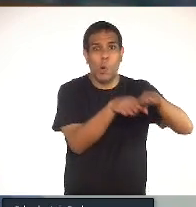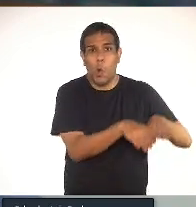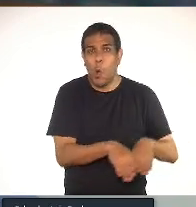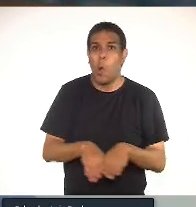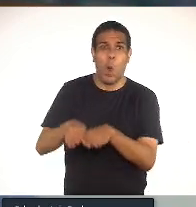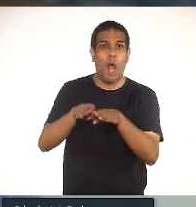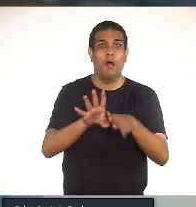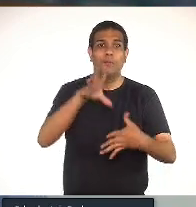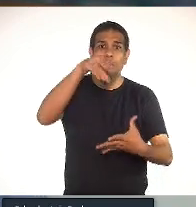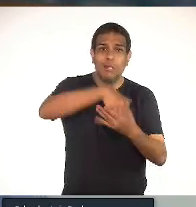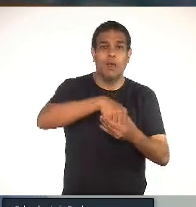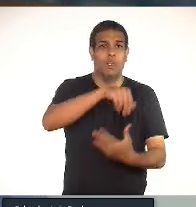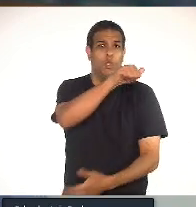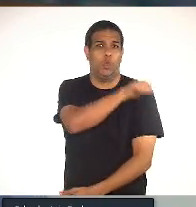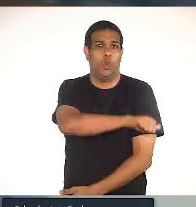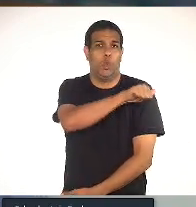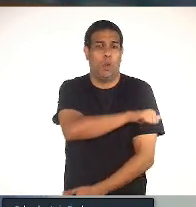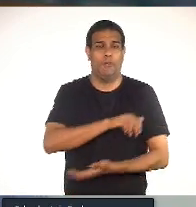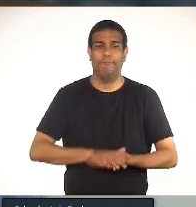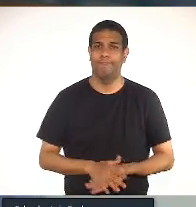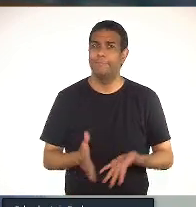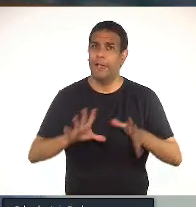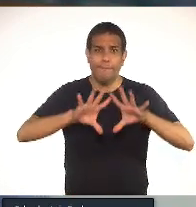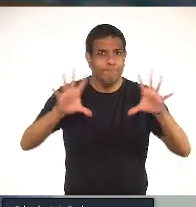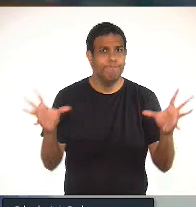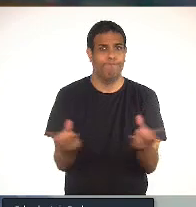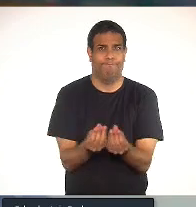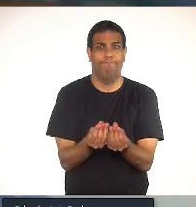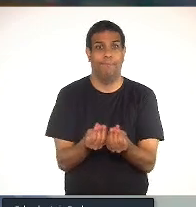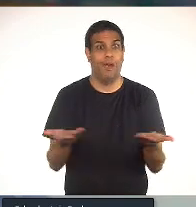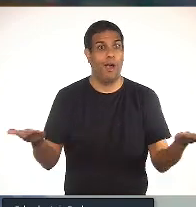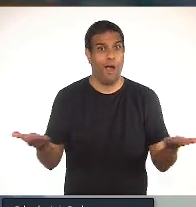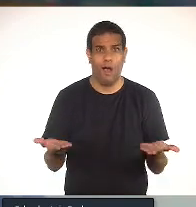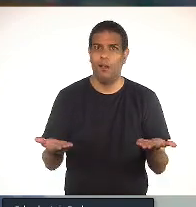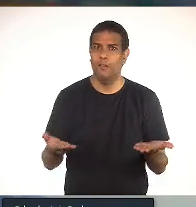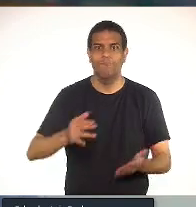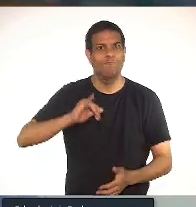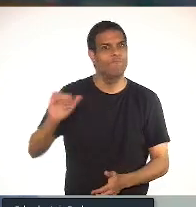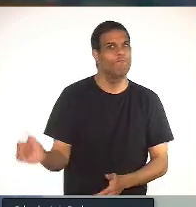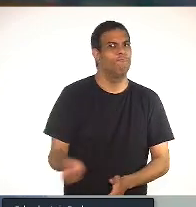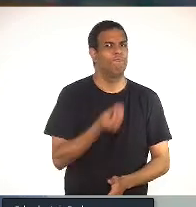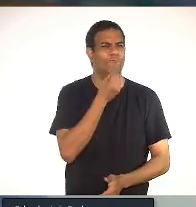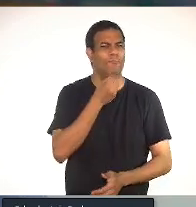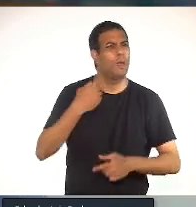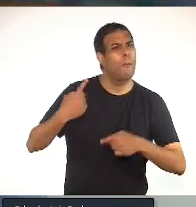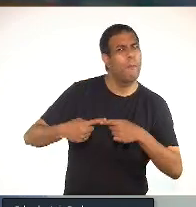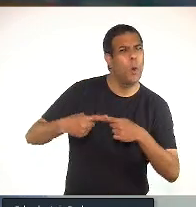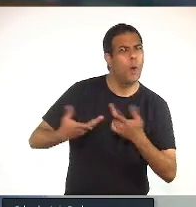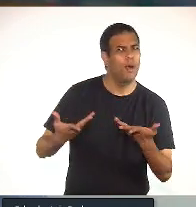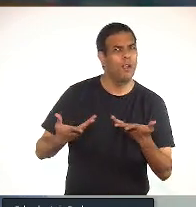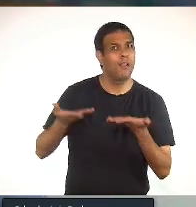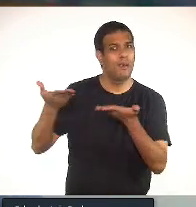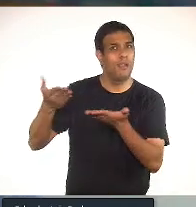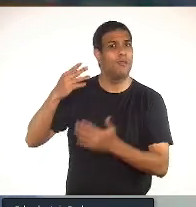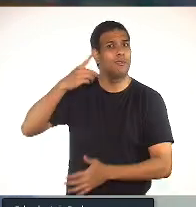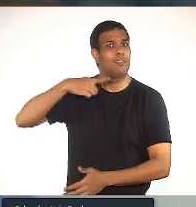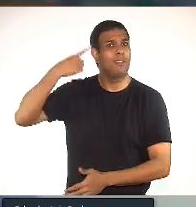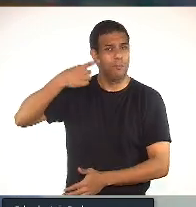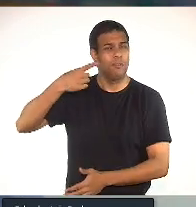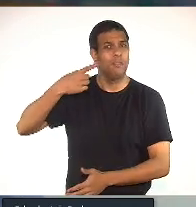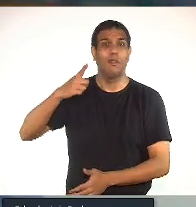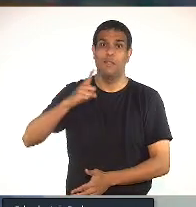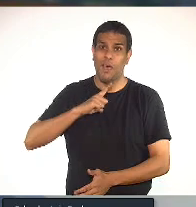têm. Essa é a síntese. E o momento é oportuno, que o deputado Valdec